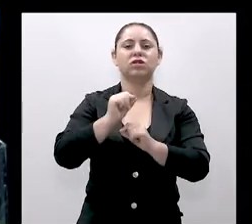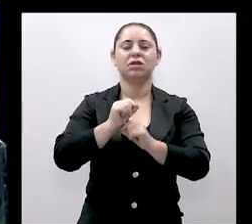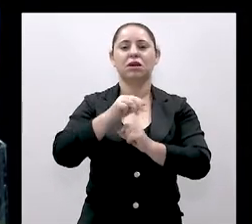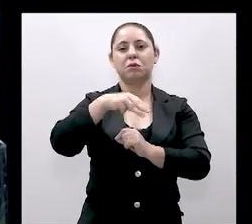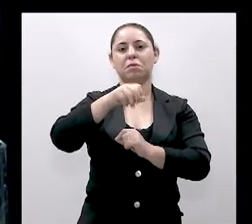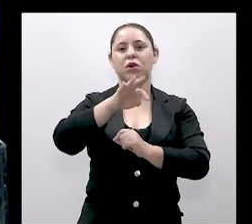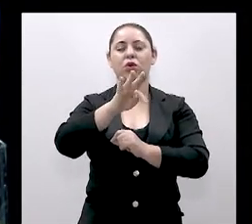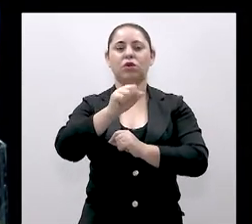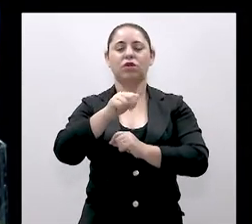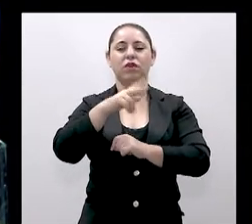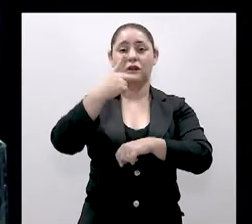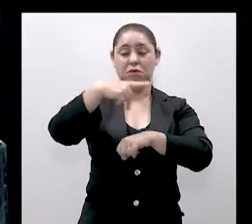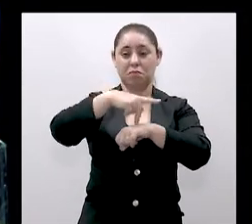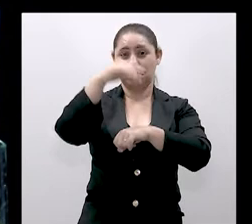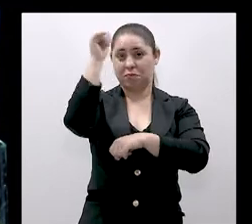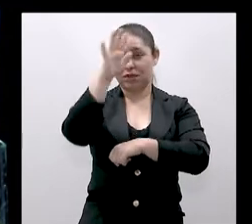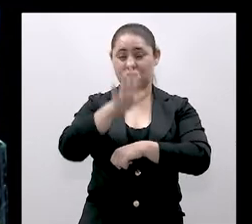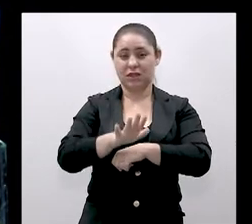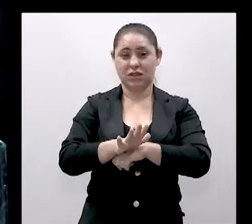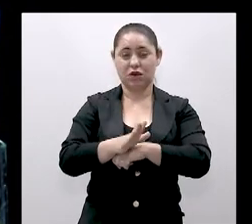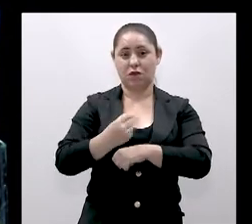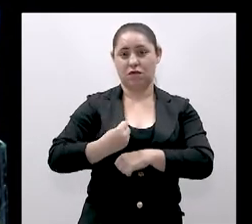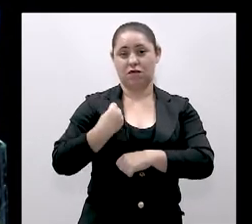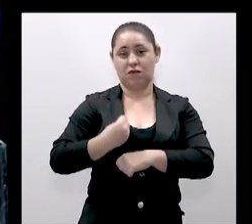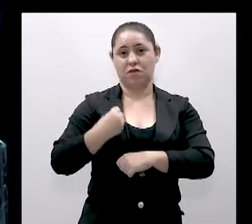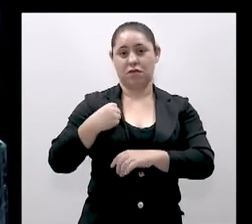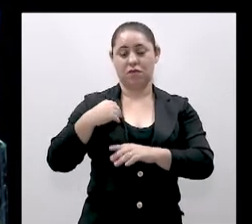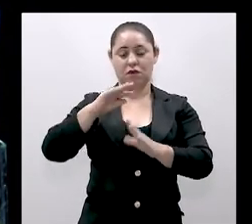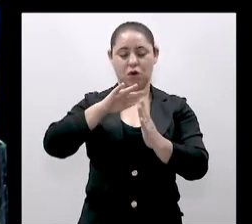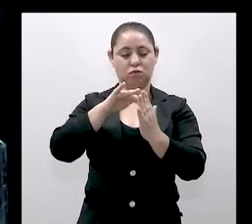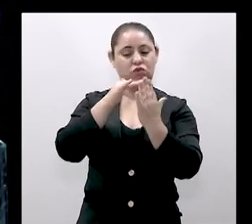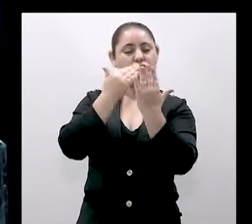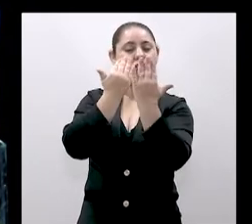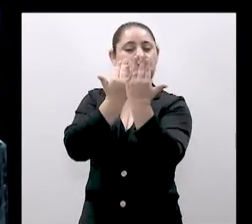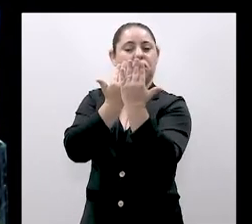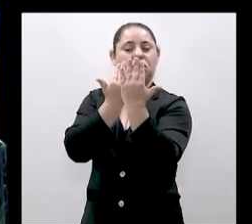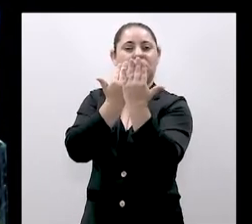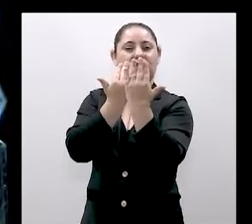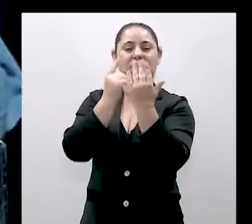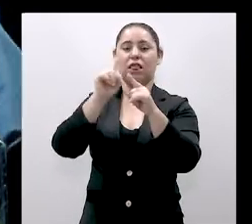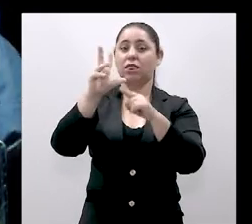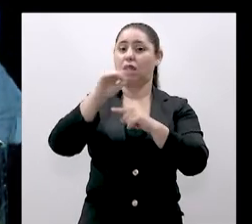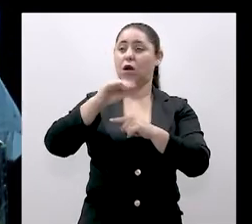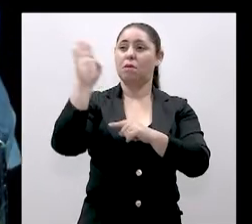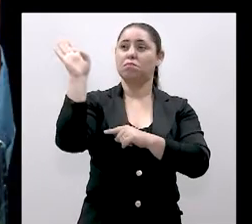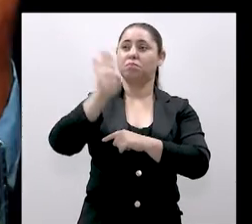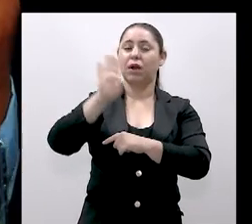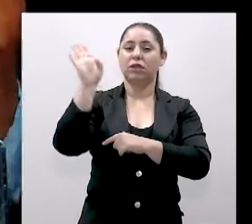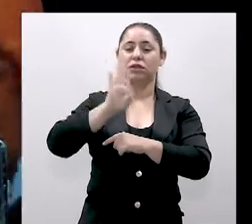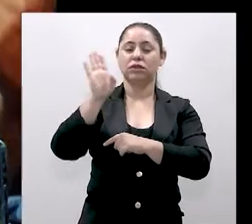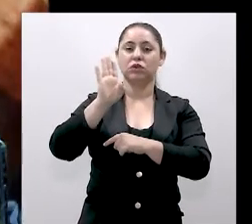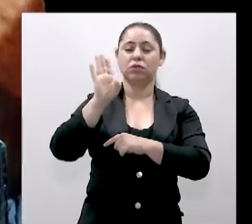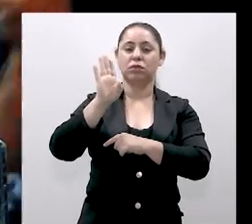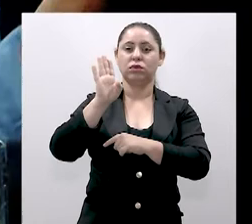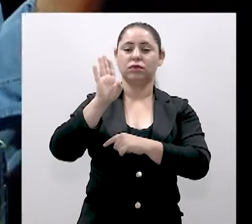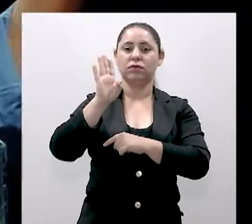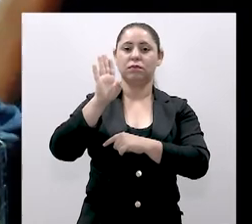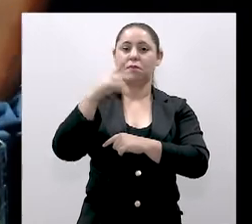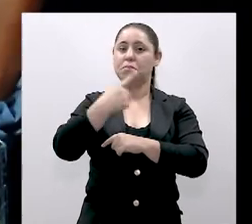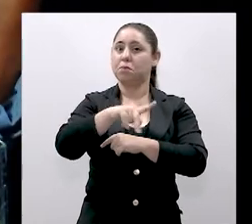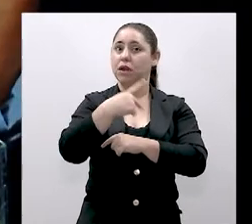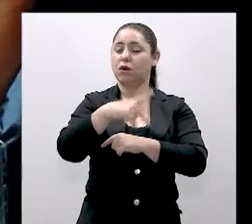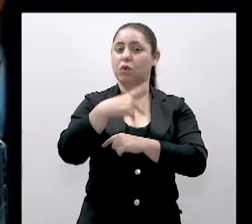o Milton Nascimento que dizia para o Brasil vivia no litoral que o Brasil vivia de costa para o Brasil né a costa para Bolívia